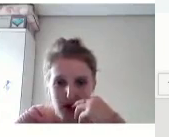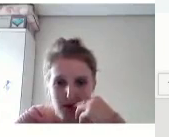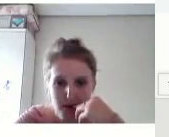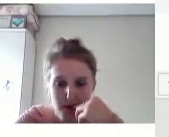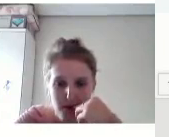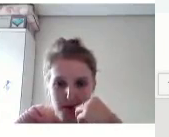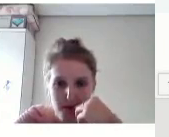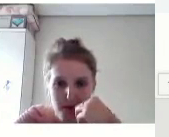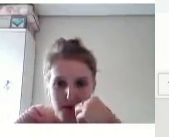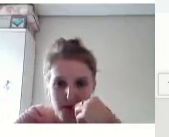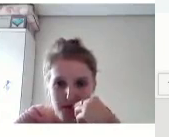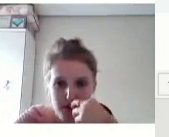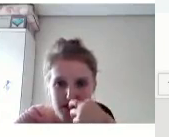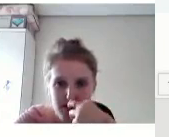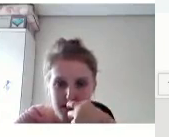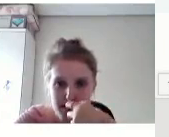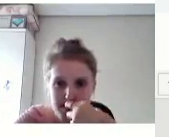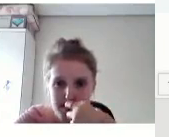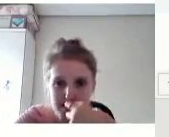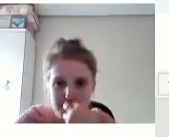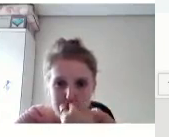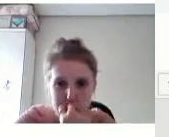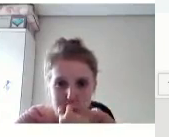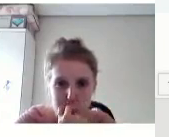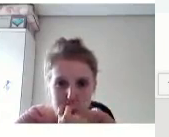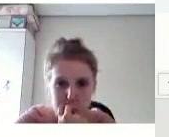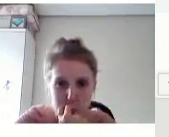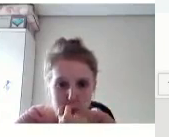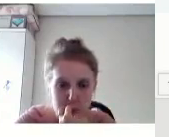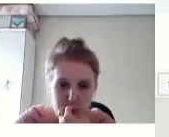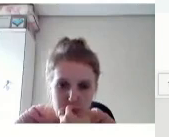e a complexo conjugado da equação de Schrödinger.